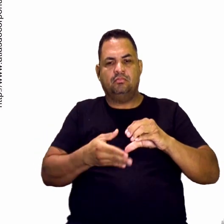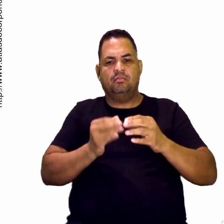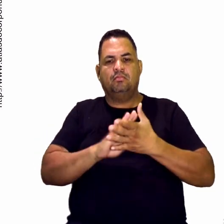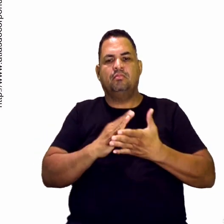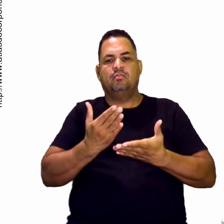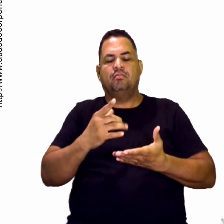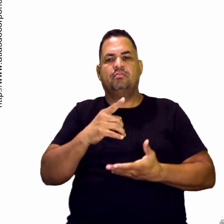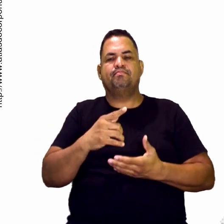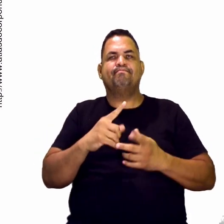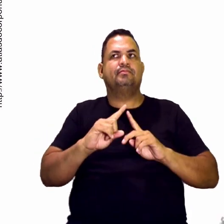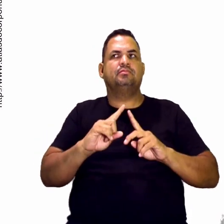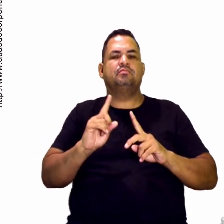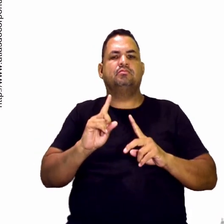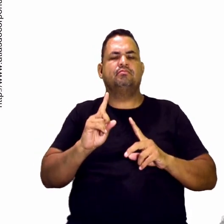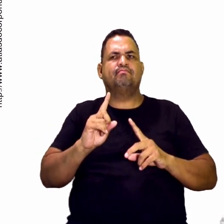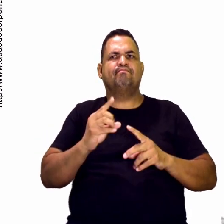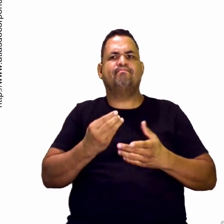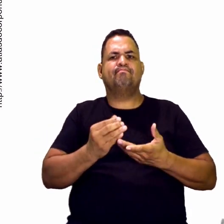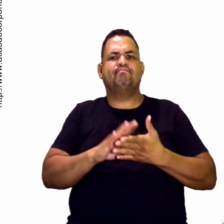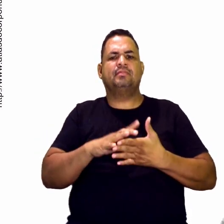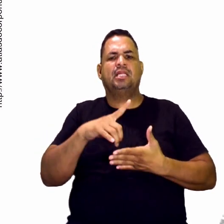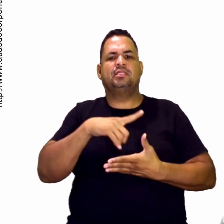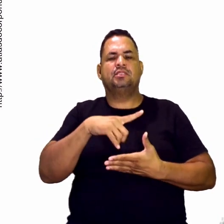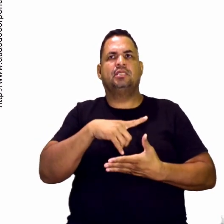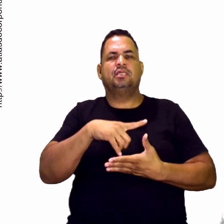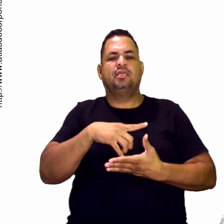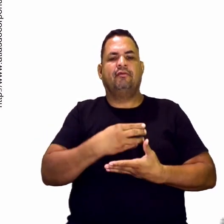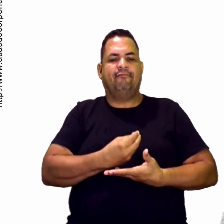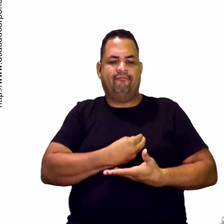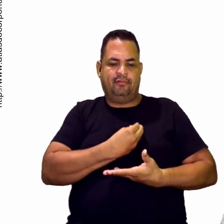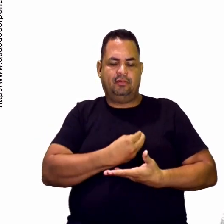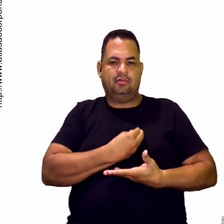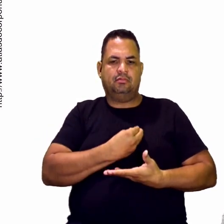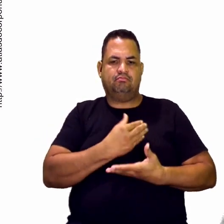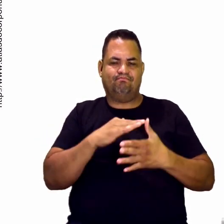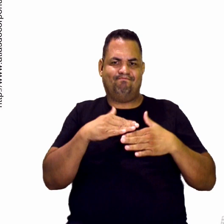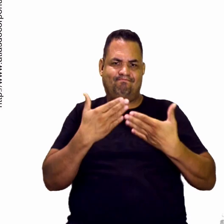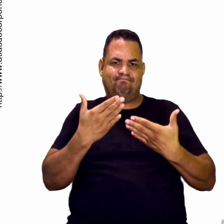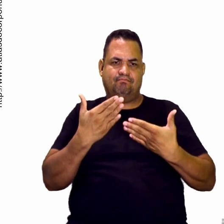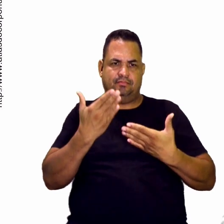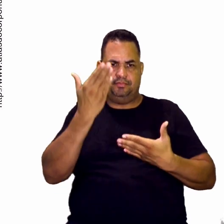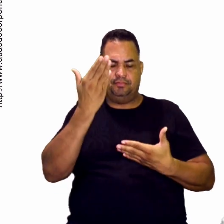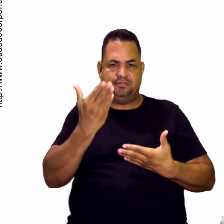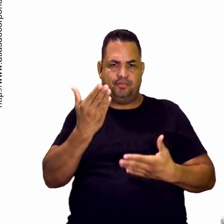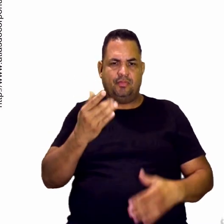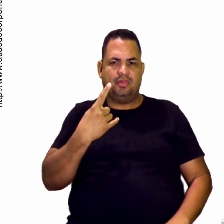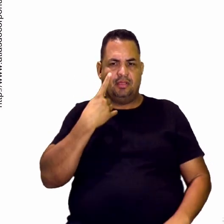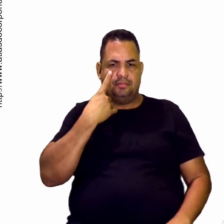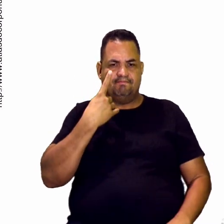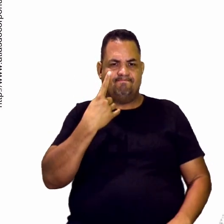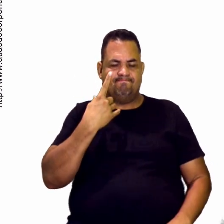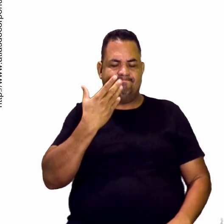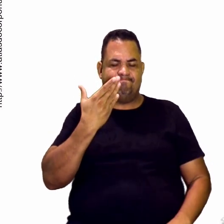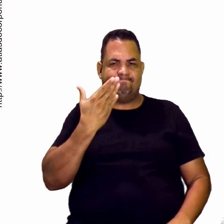sobrevivência, não é nem para a sobrevivência, para a existência de vida, com certeza você